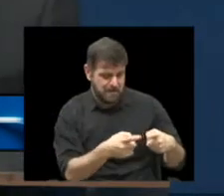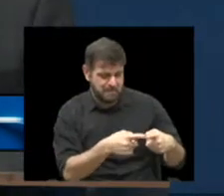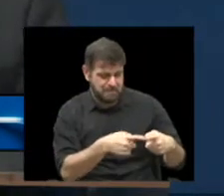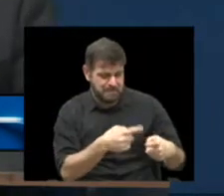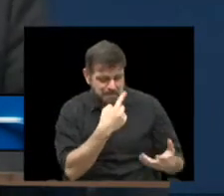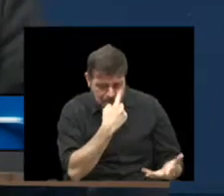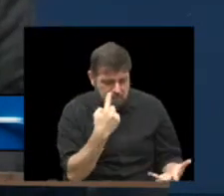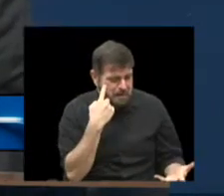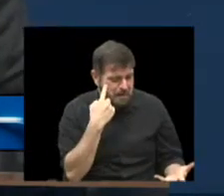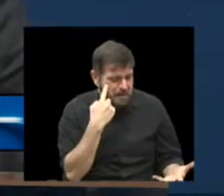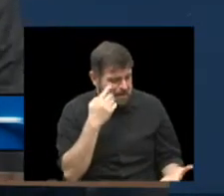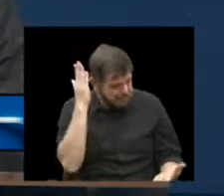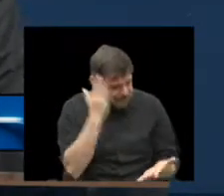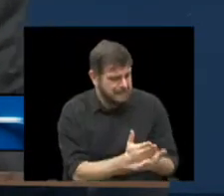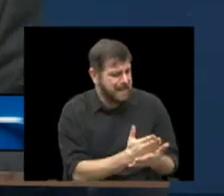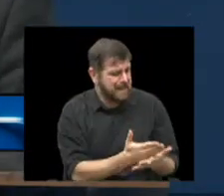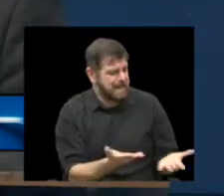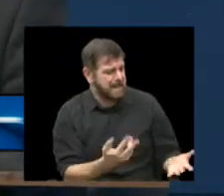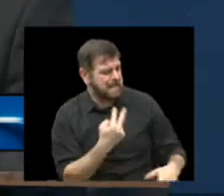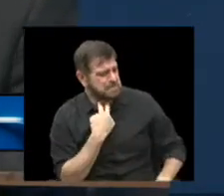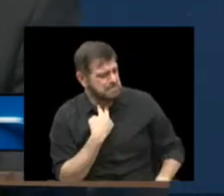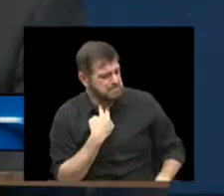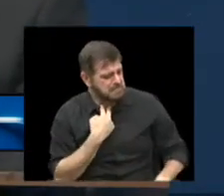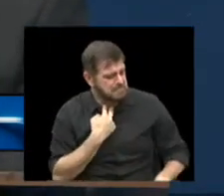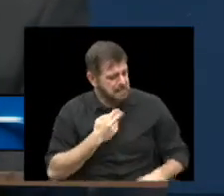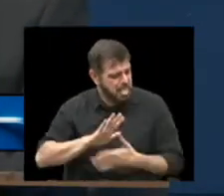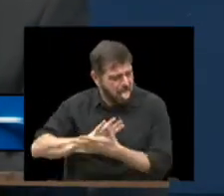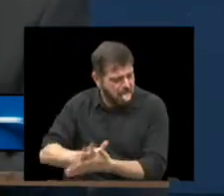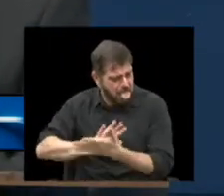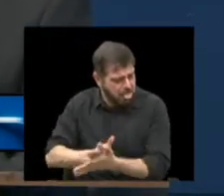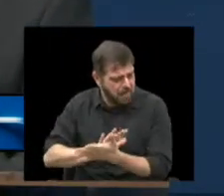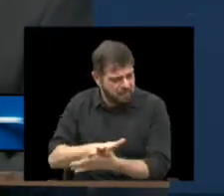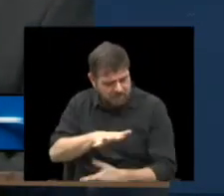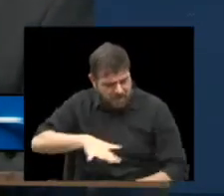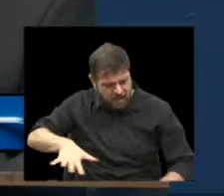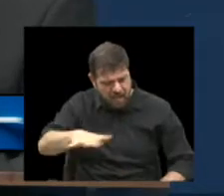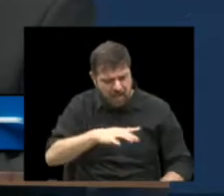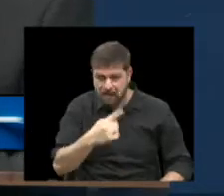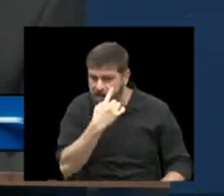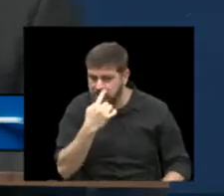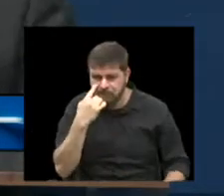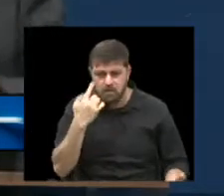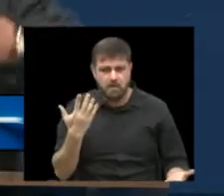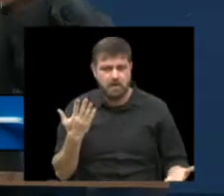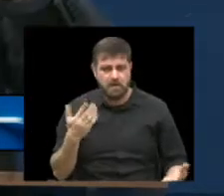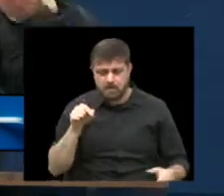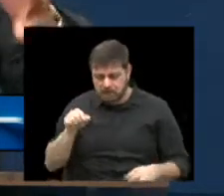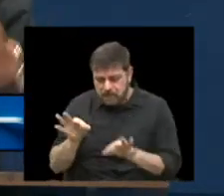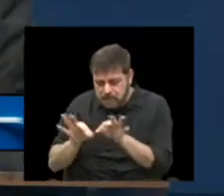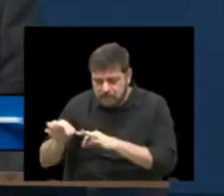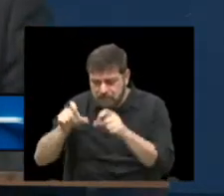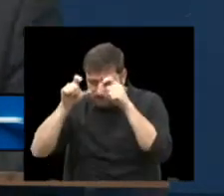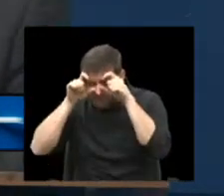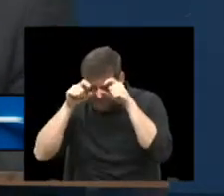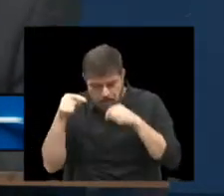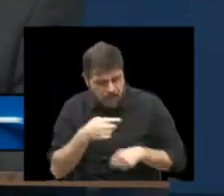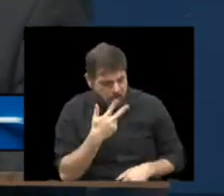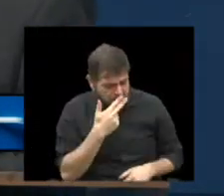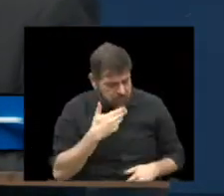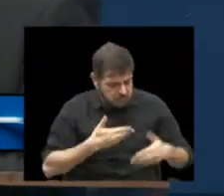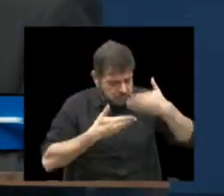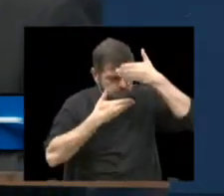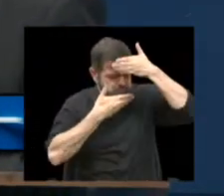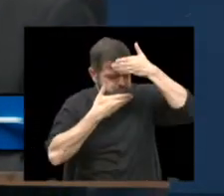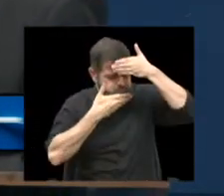de pararem de querer ser o black blocker da saúde visual desse país, de parar de querer ser o Estado Islâmico contra a